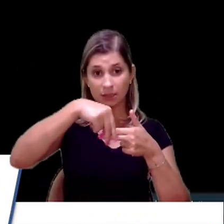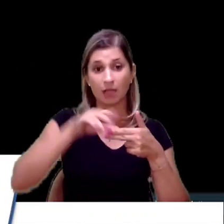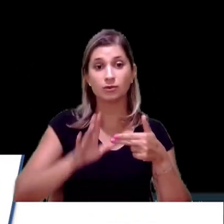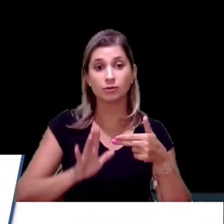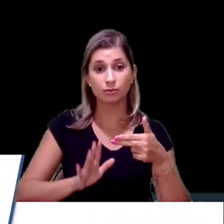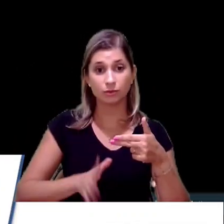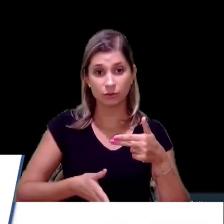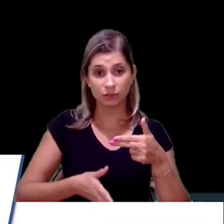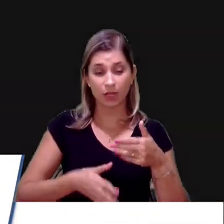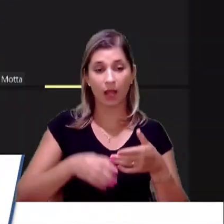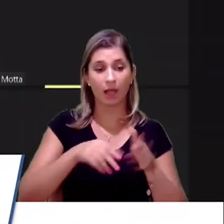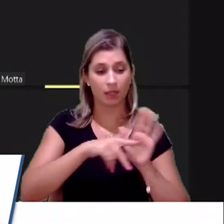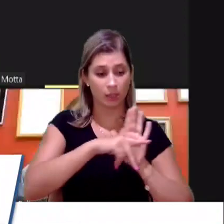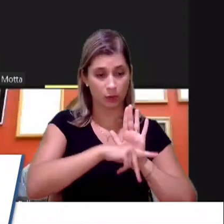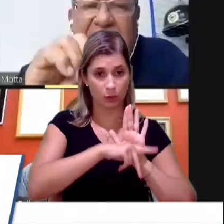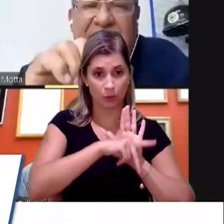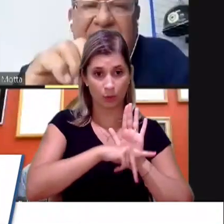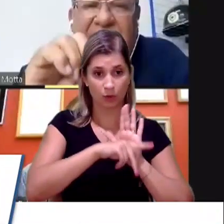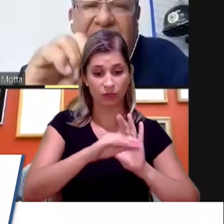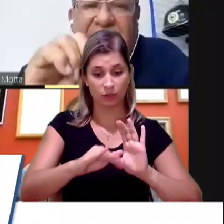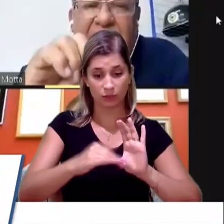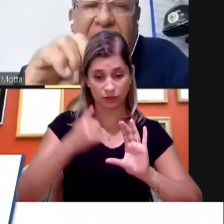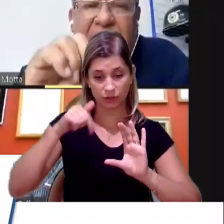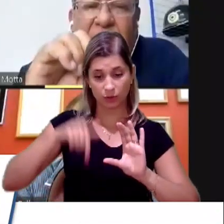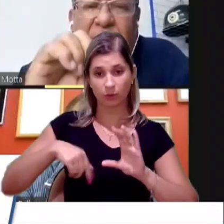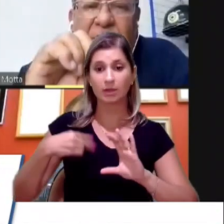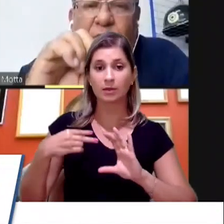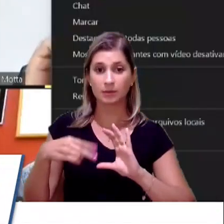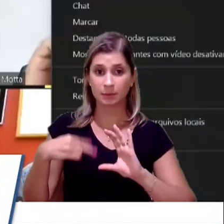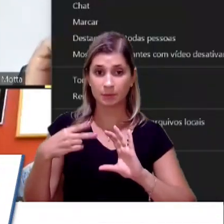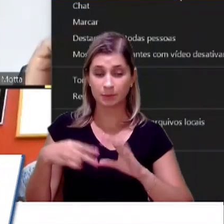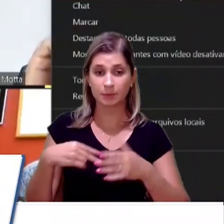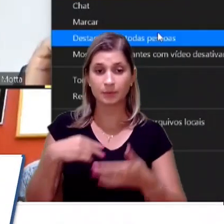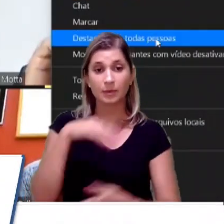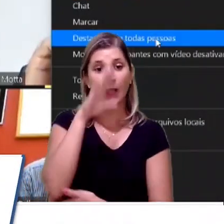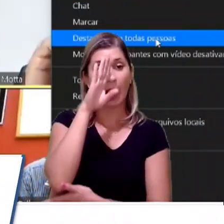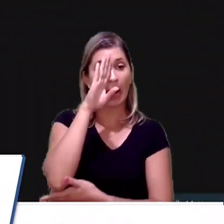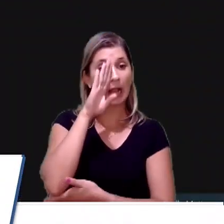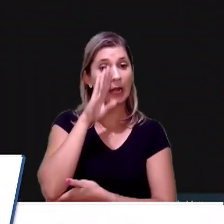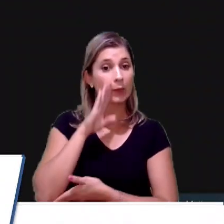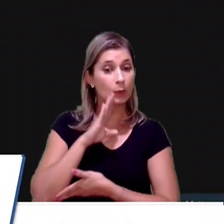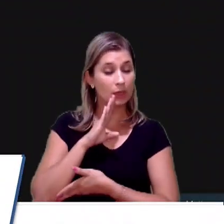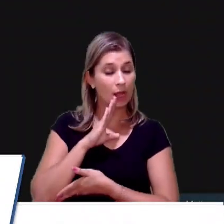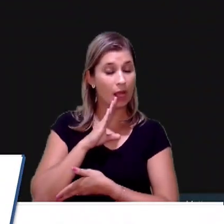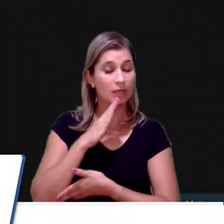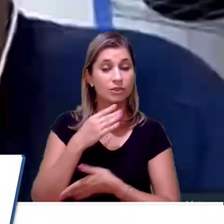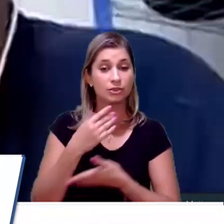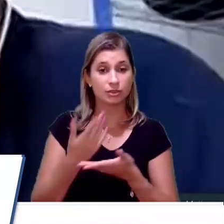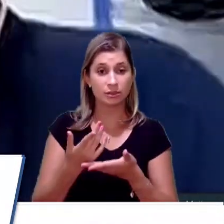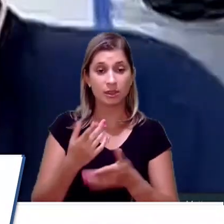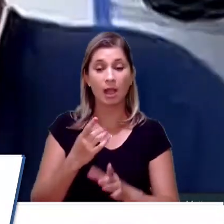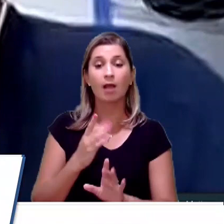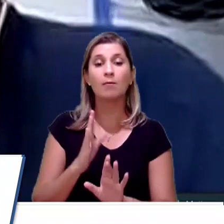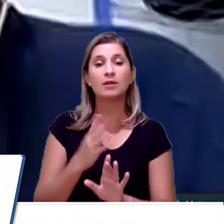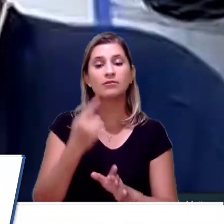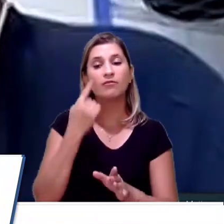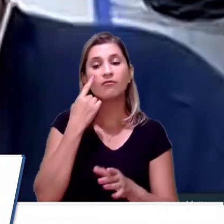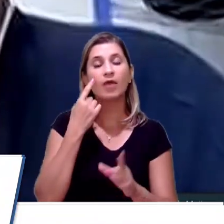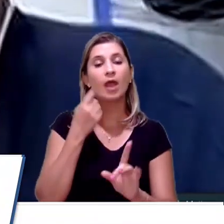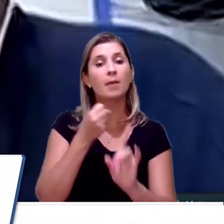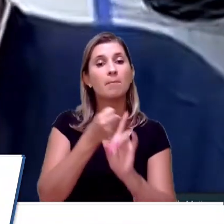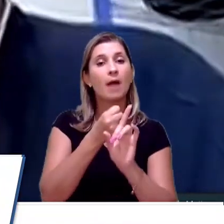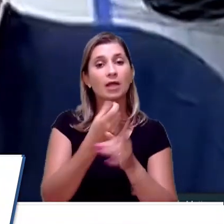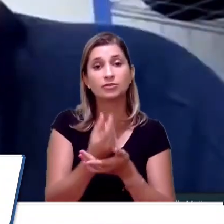no projeto que veio para essa casa sobre a gratuidade, o impacto financeiro, porque eu recebi a notícia que